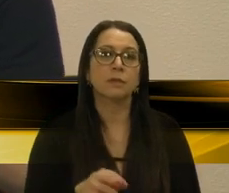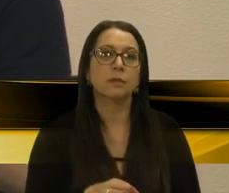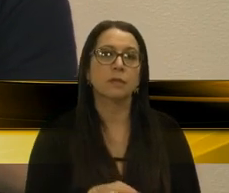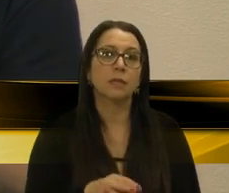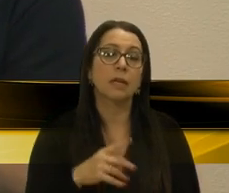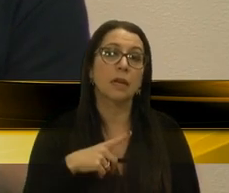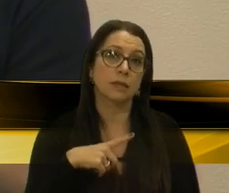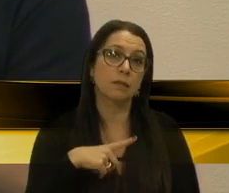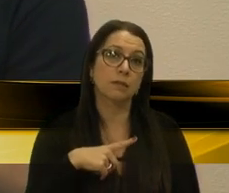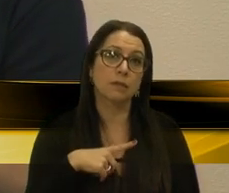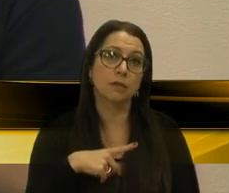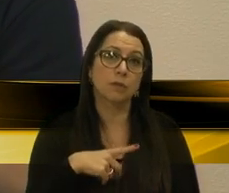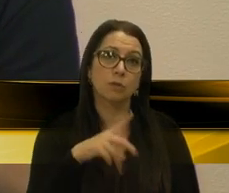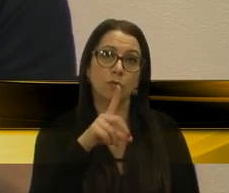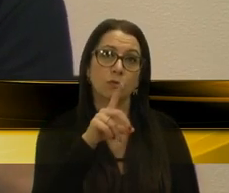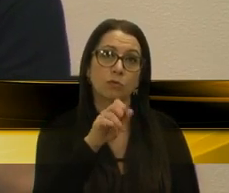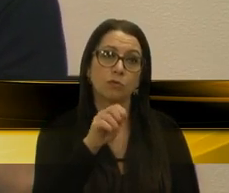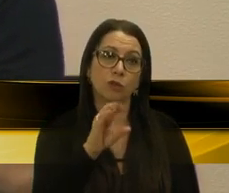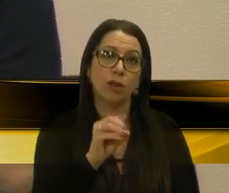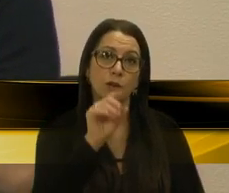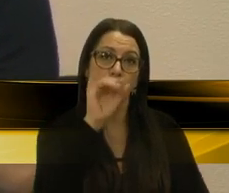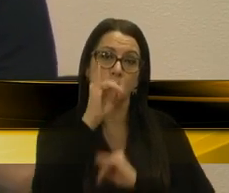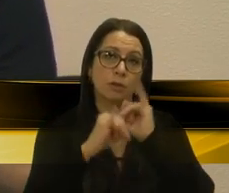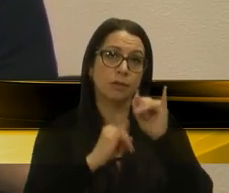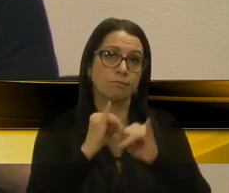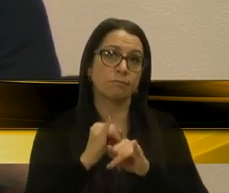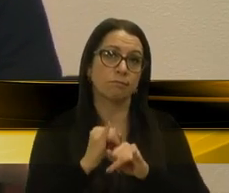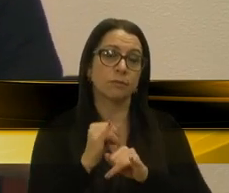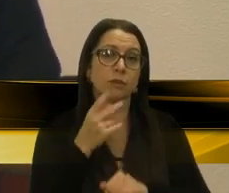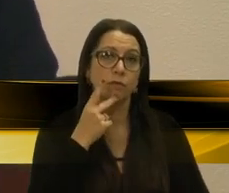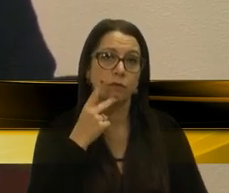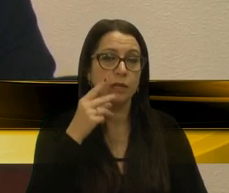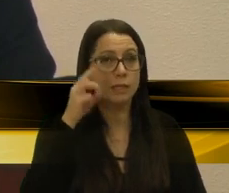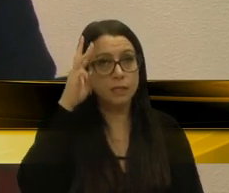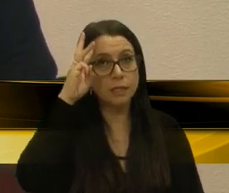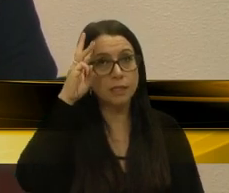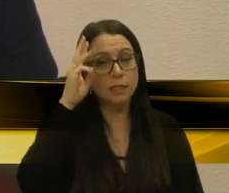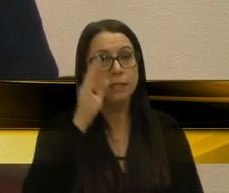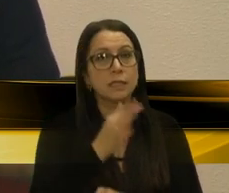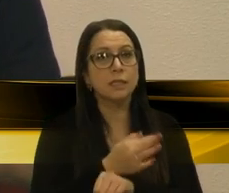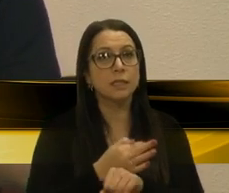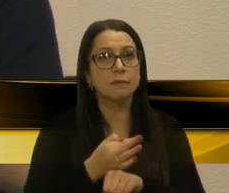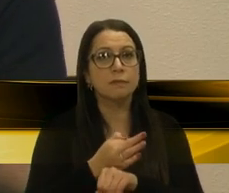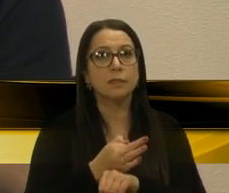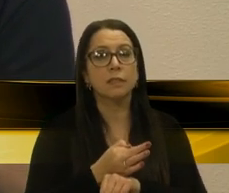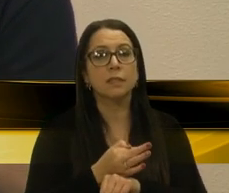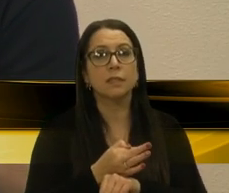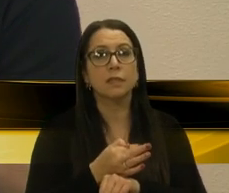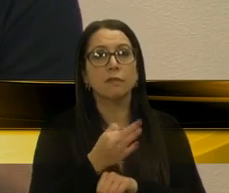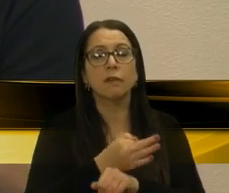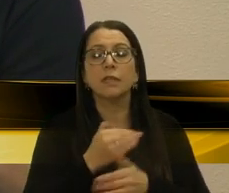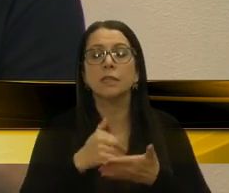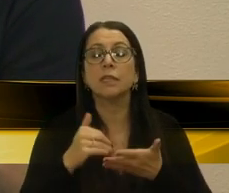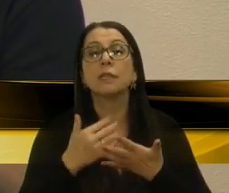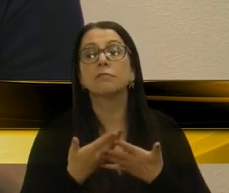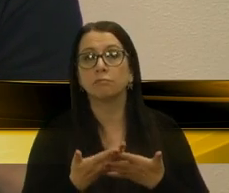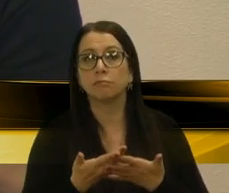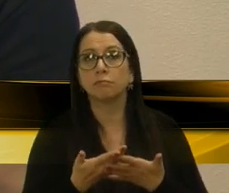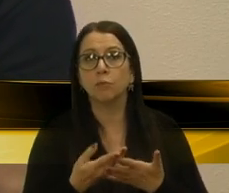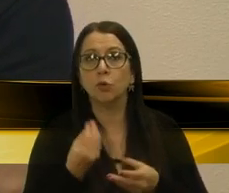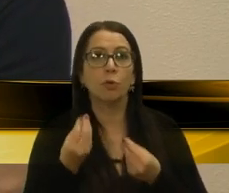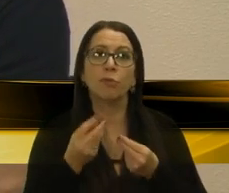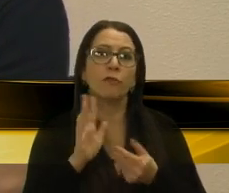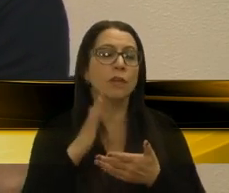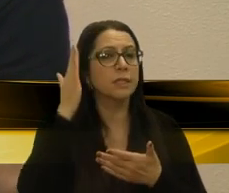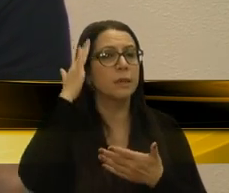elas estão no Diário Oficial Eletrônico. E eu citei na terça-feira as férias, por exemplo, férias de secretários. Como é que a gente